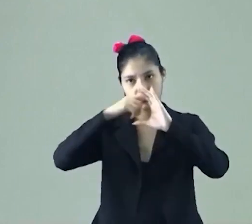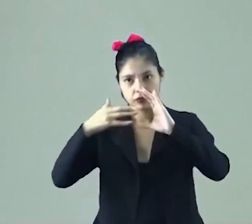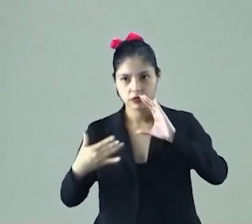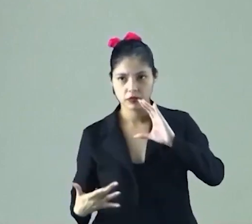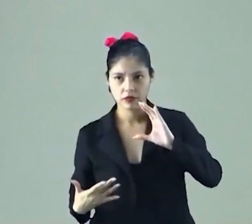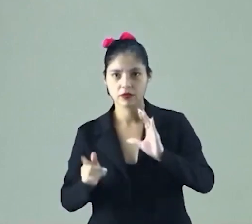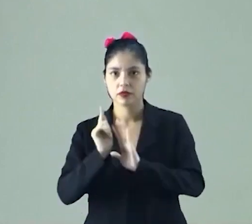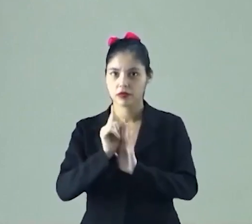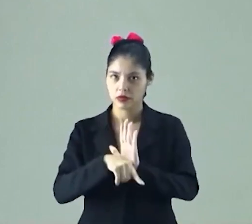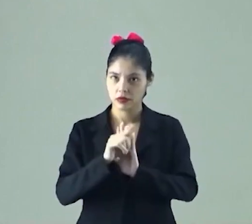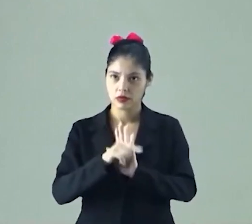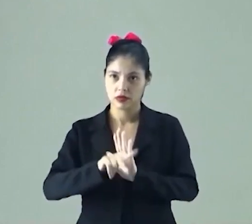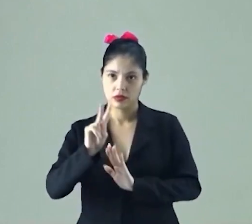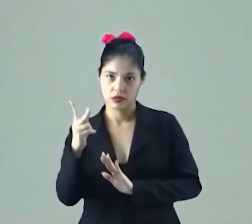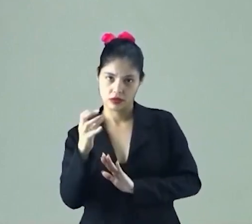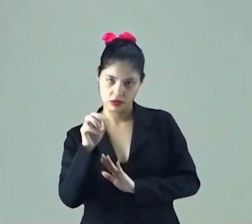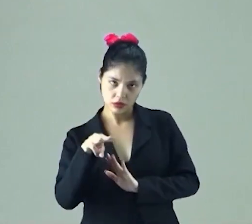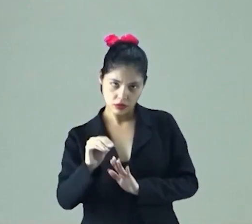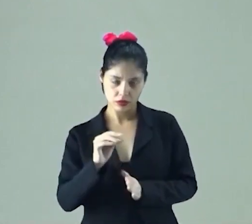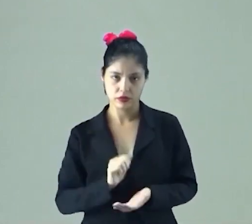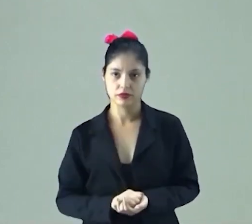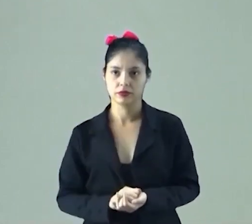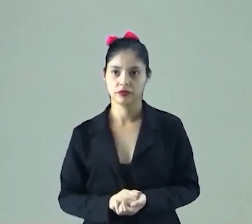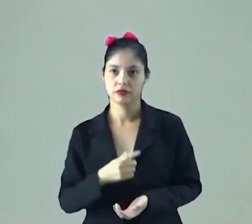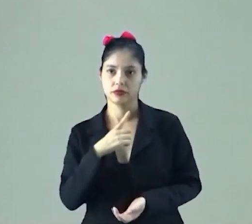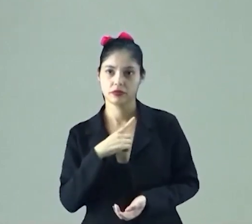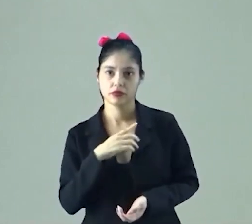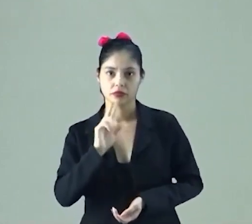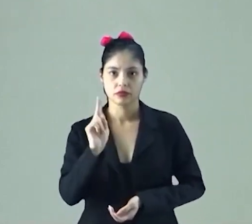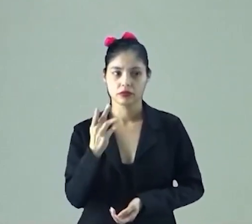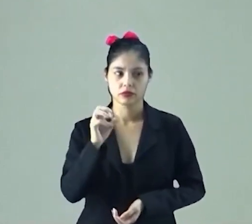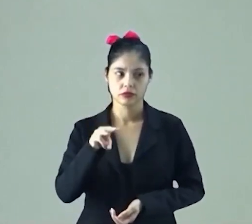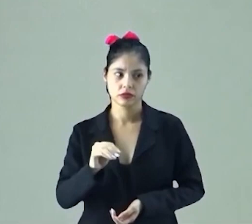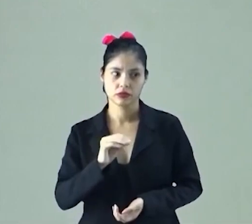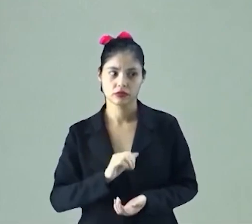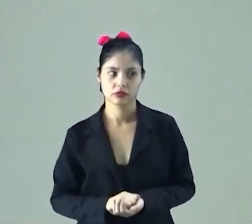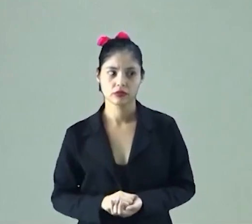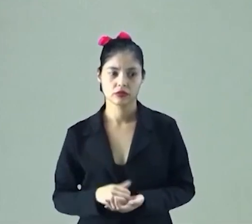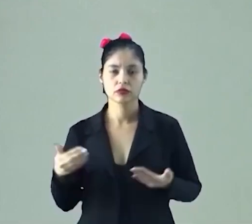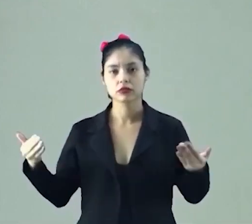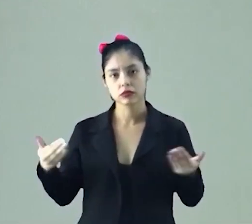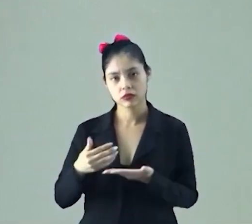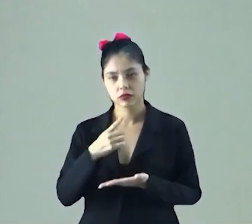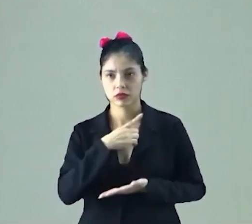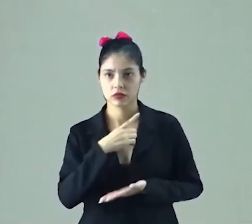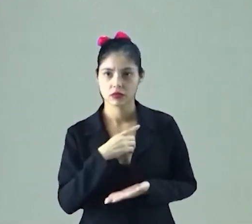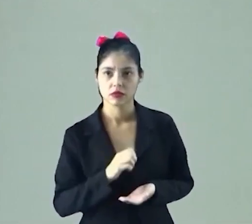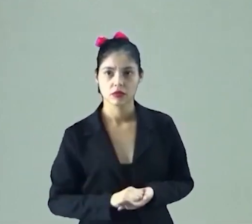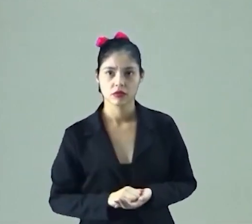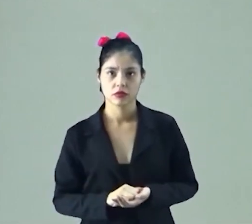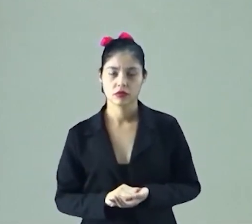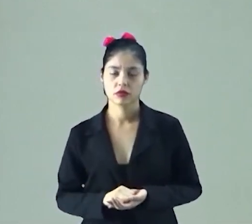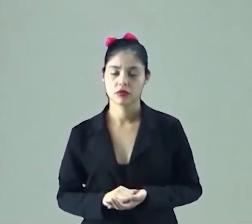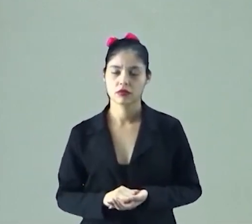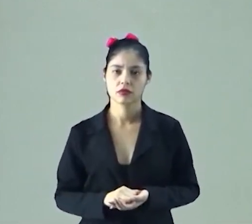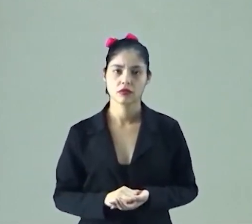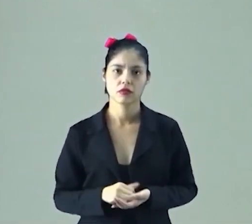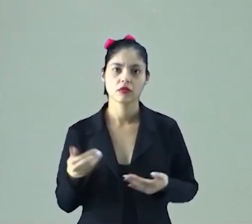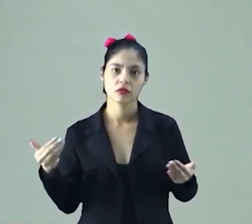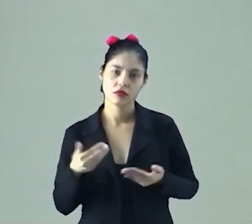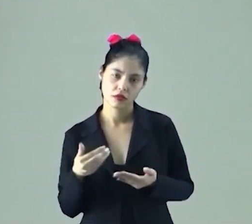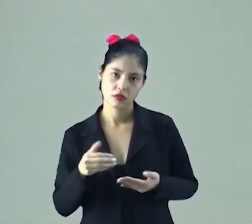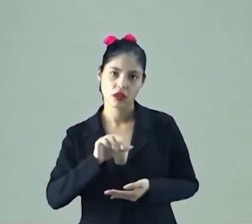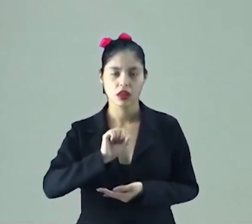espécies do gênero Homo. Então a gente tinha o Homo erectus, Agora nós temos Homo sapiens. Mais